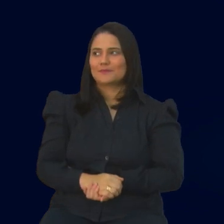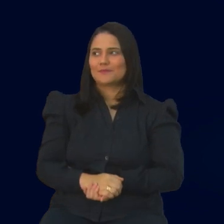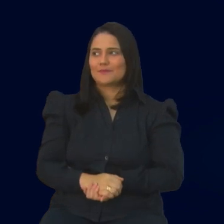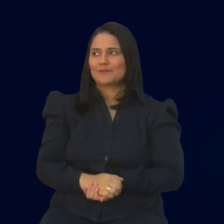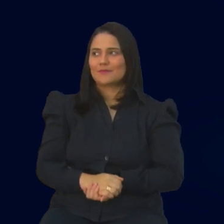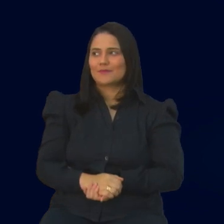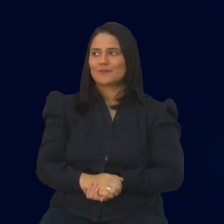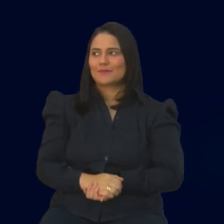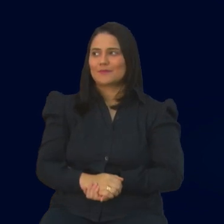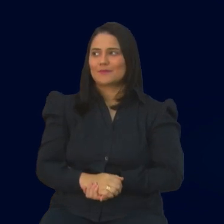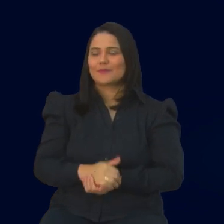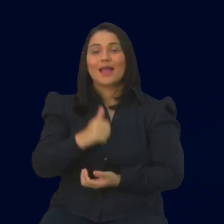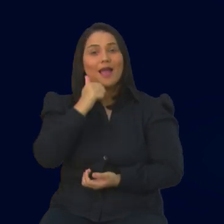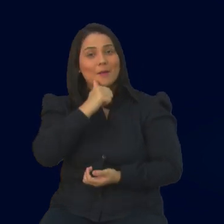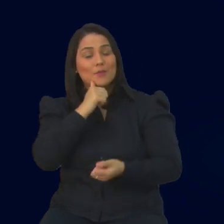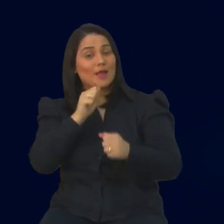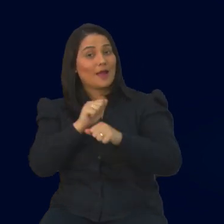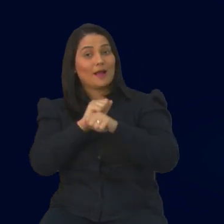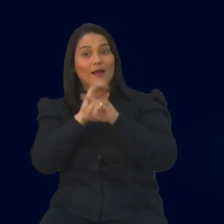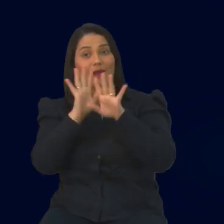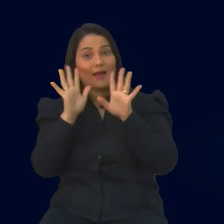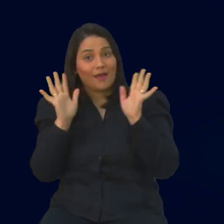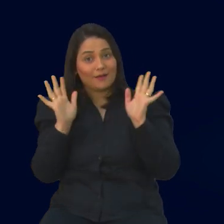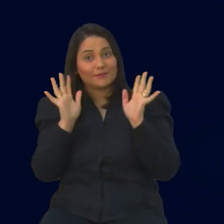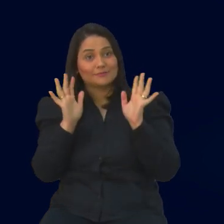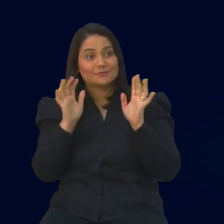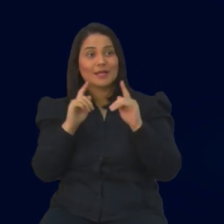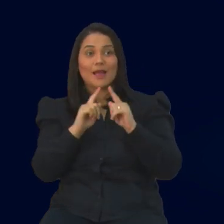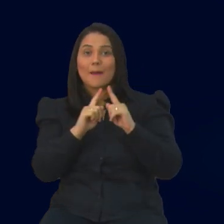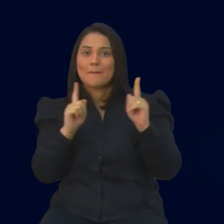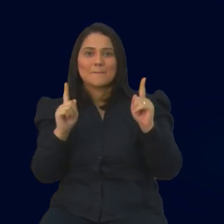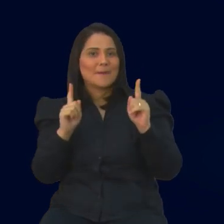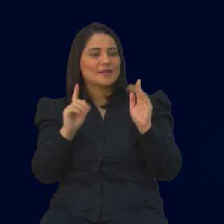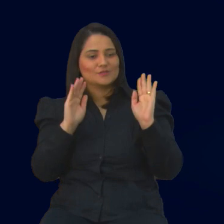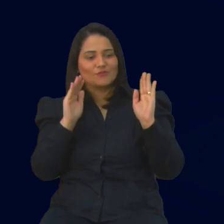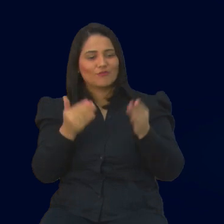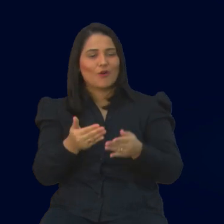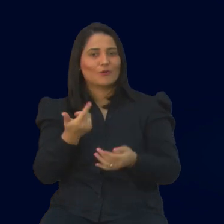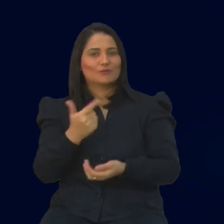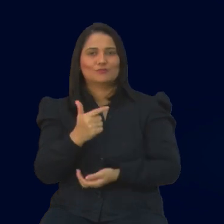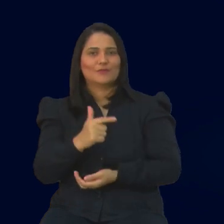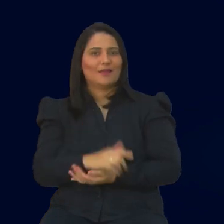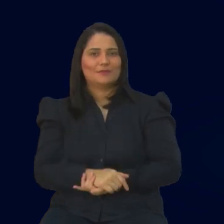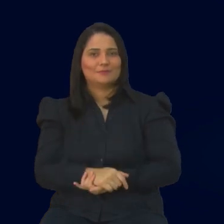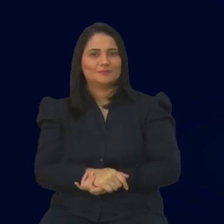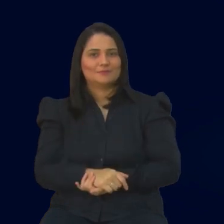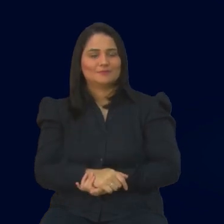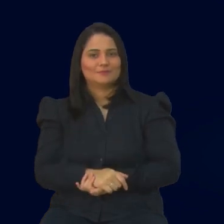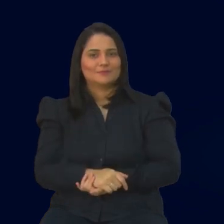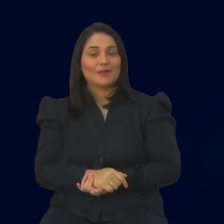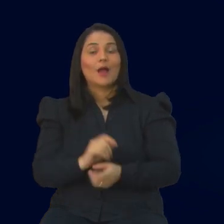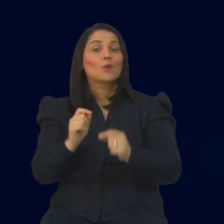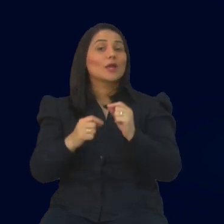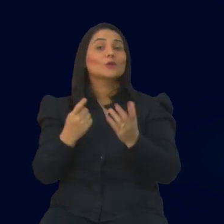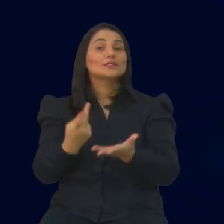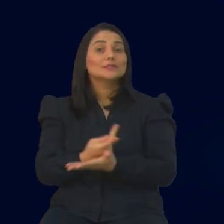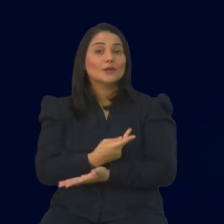Ela foi clara para ele, mas não foi específica. E aí, o que